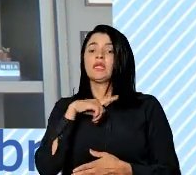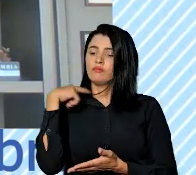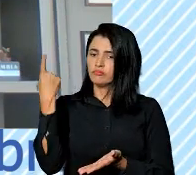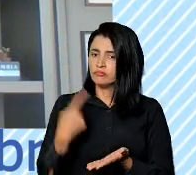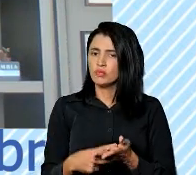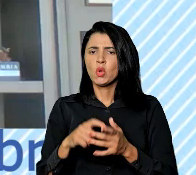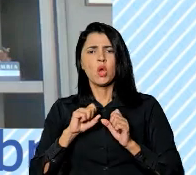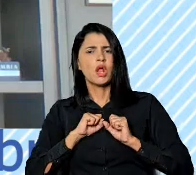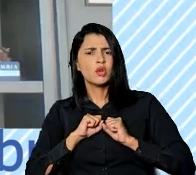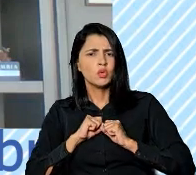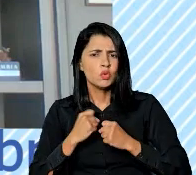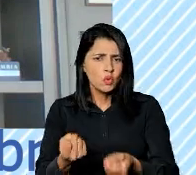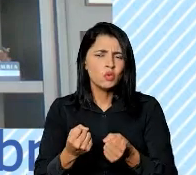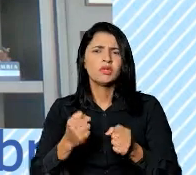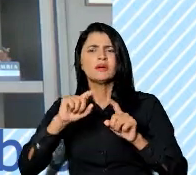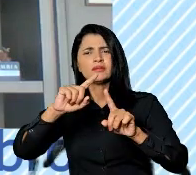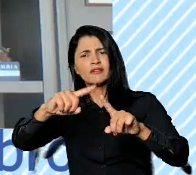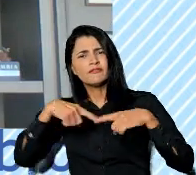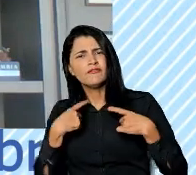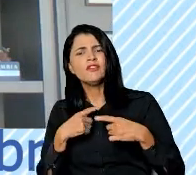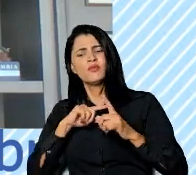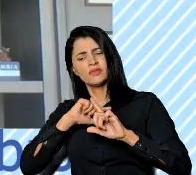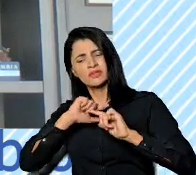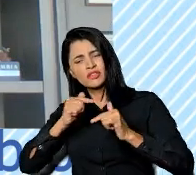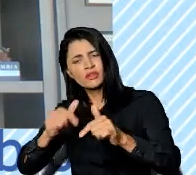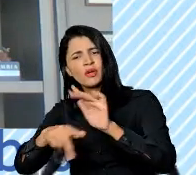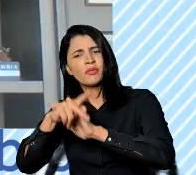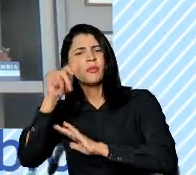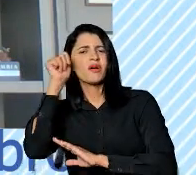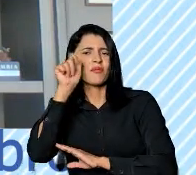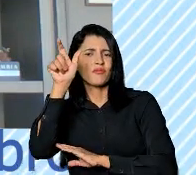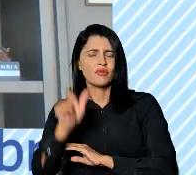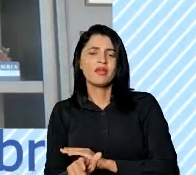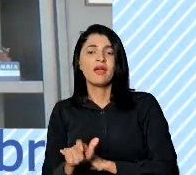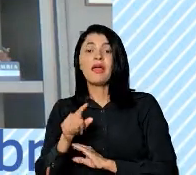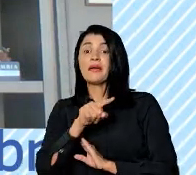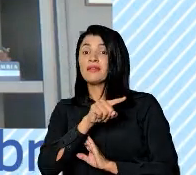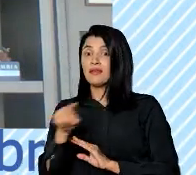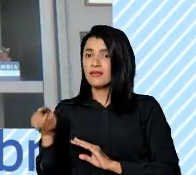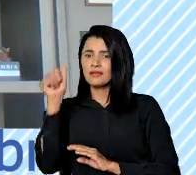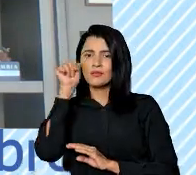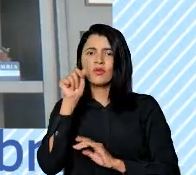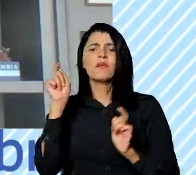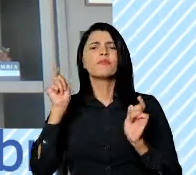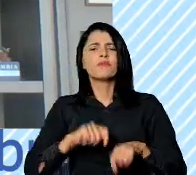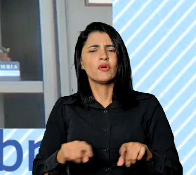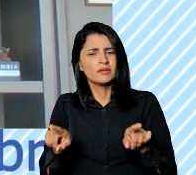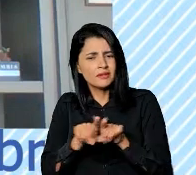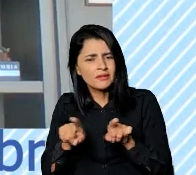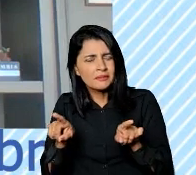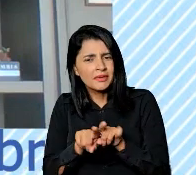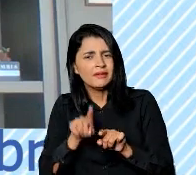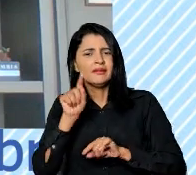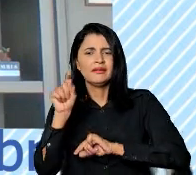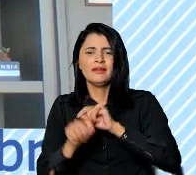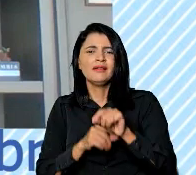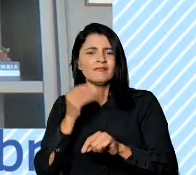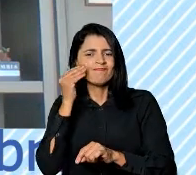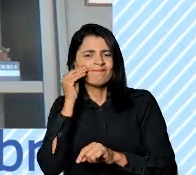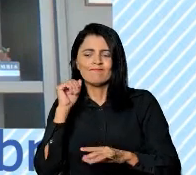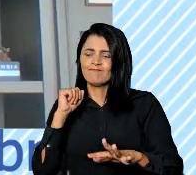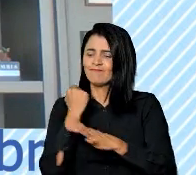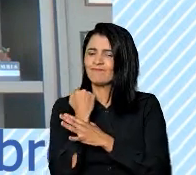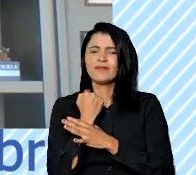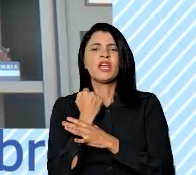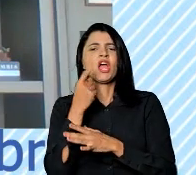os desafios e com a trajetória das mulheres. Inclusive, para que estas mulheres possam pautar e tentar segurar